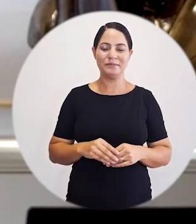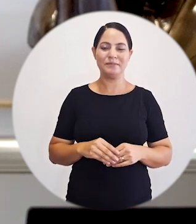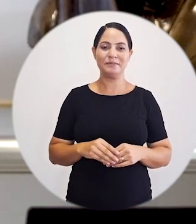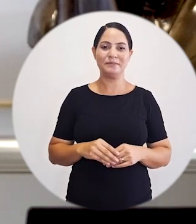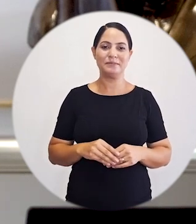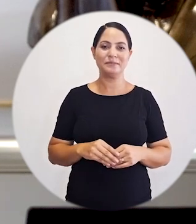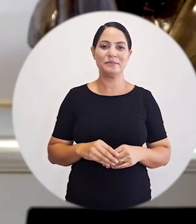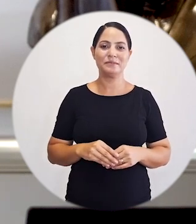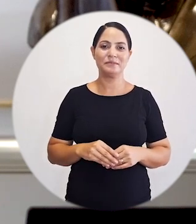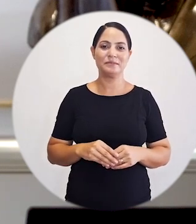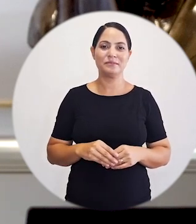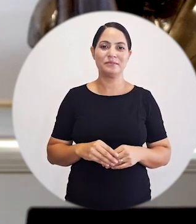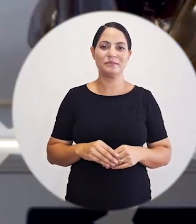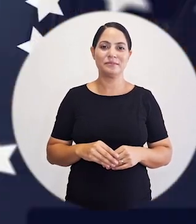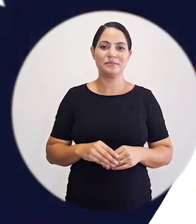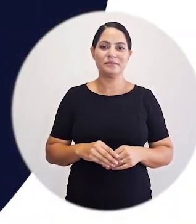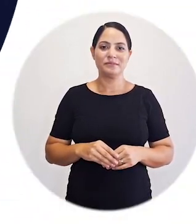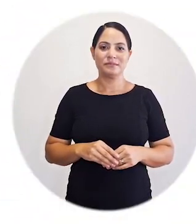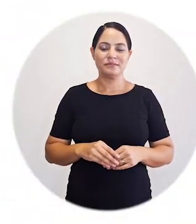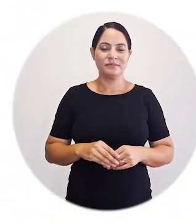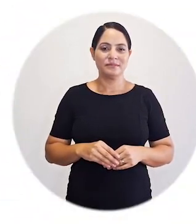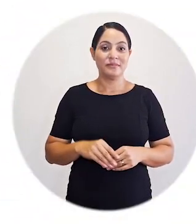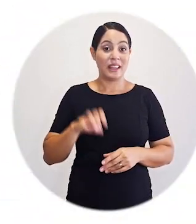da comunidade em que vivia.